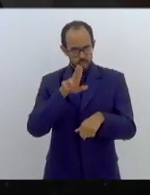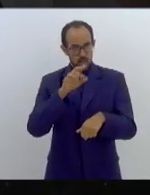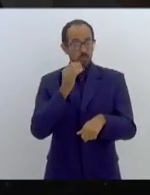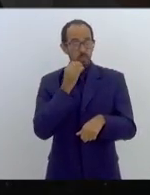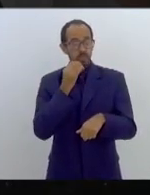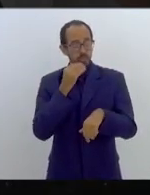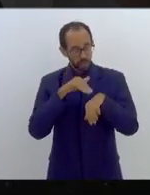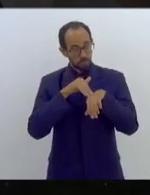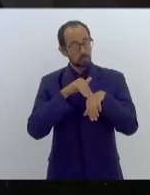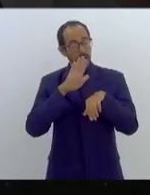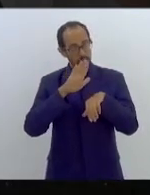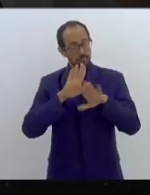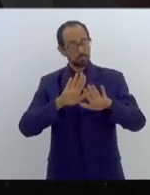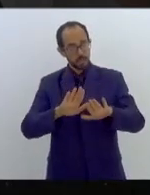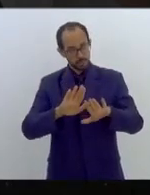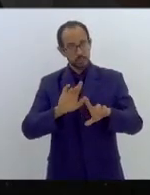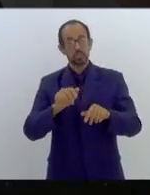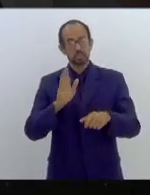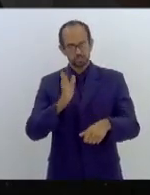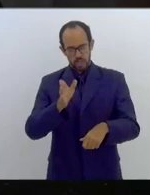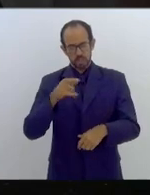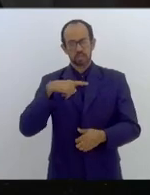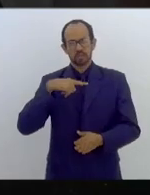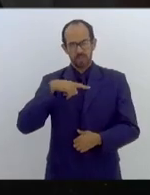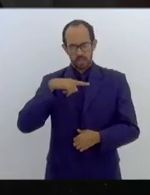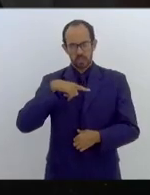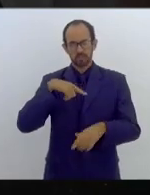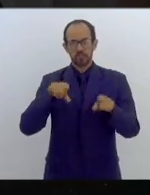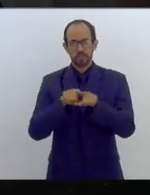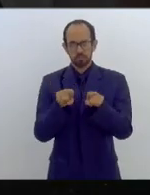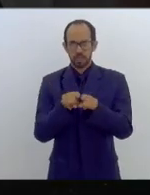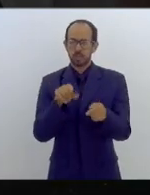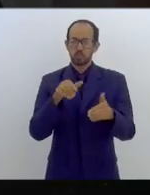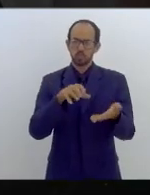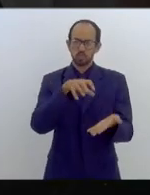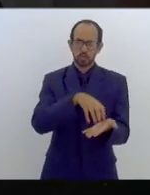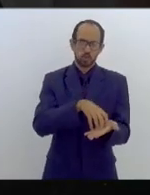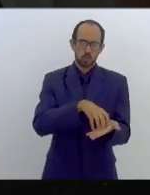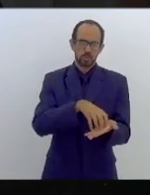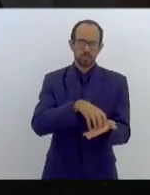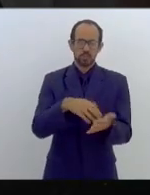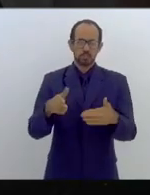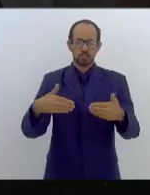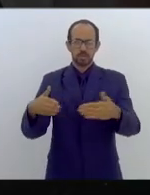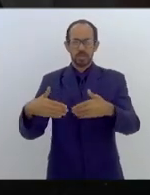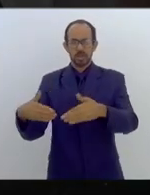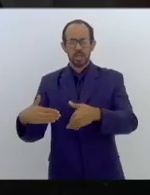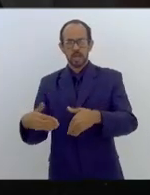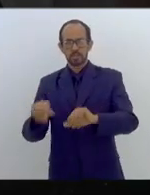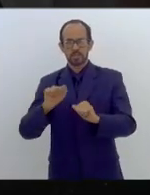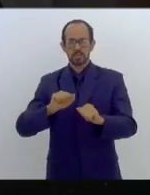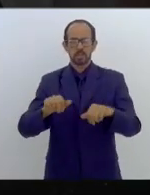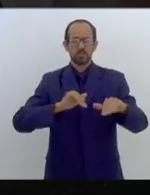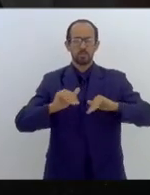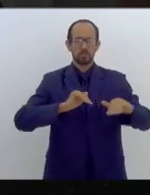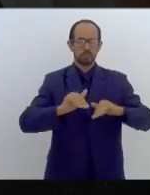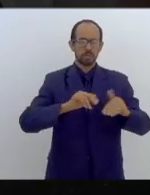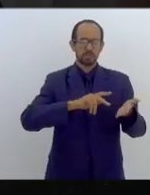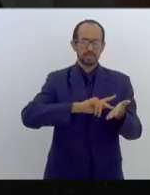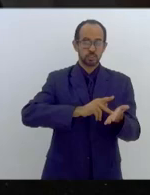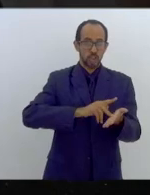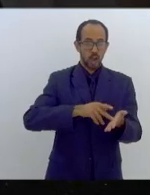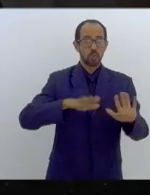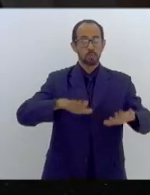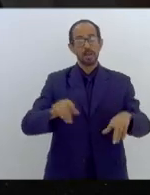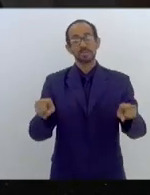últimos anos, está nos setores empresariais, evidentemente, suas representações, está nos movimentos sindicais dos trabalhadores, mas está